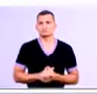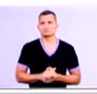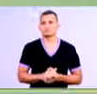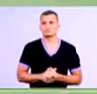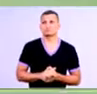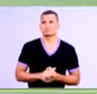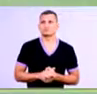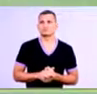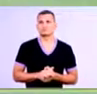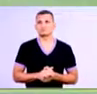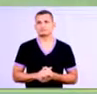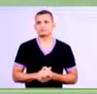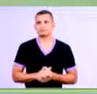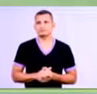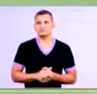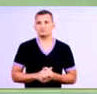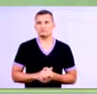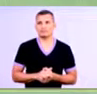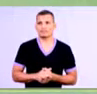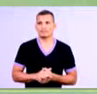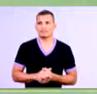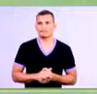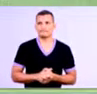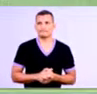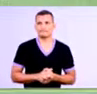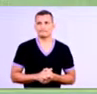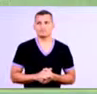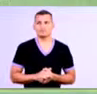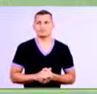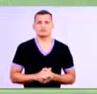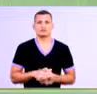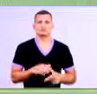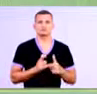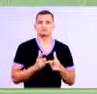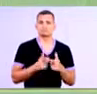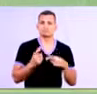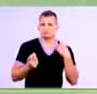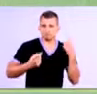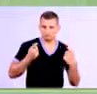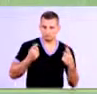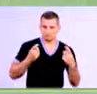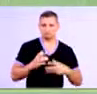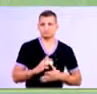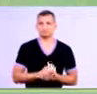Cadê? Aí. E por que a gente se preocupa?